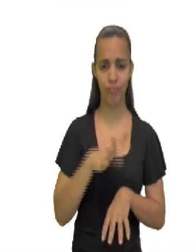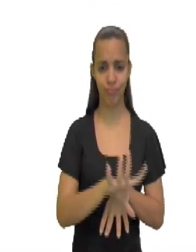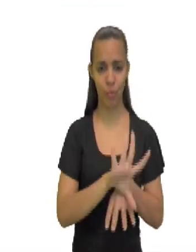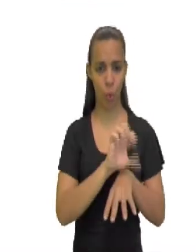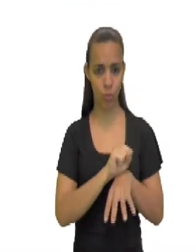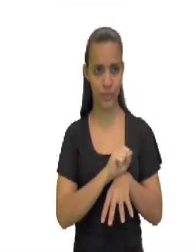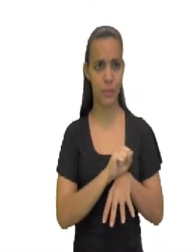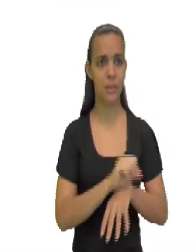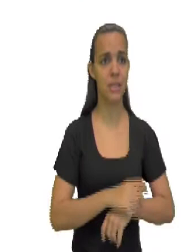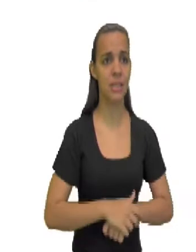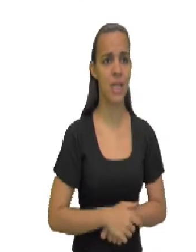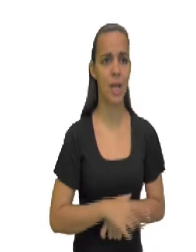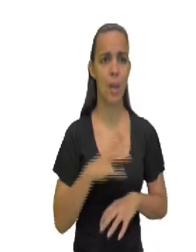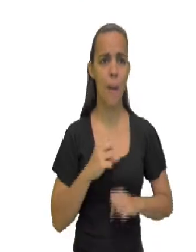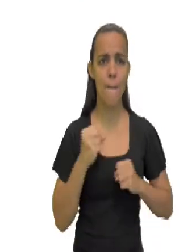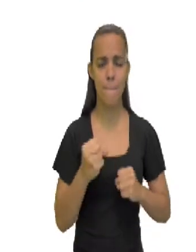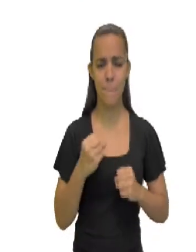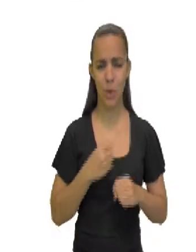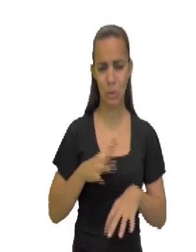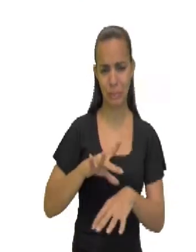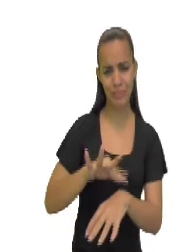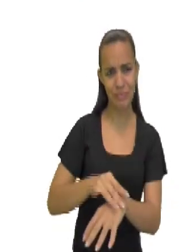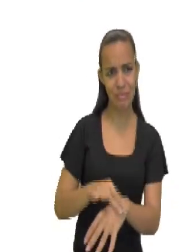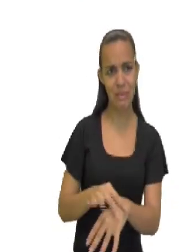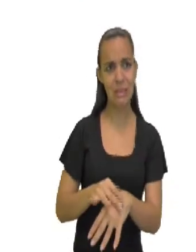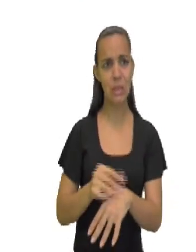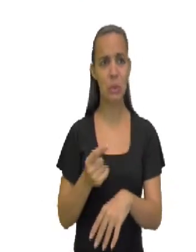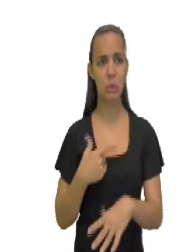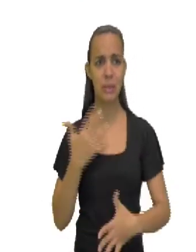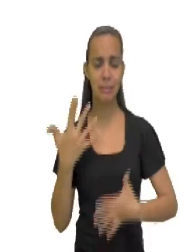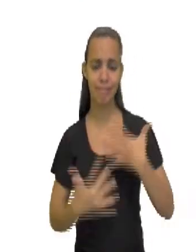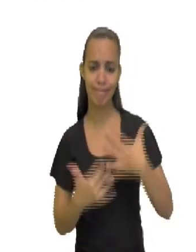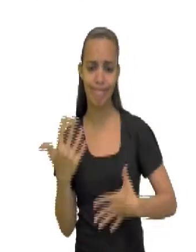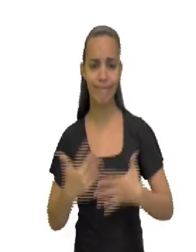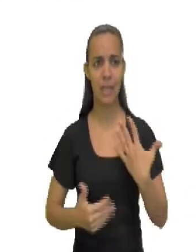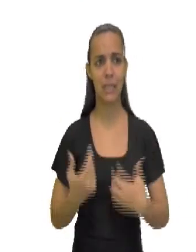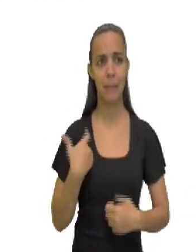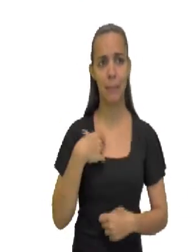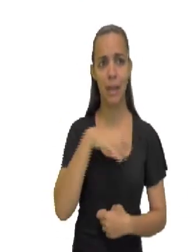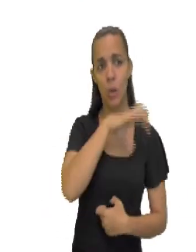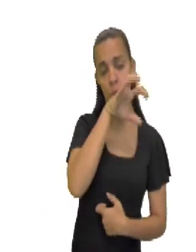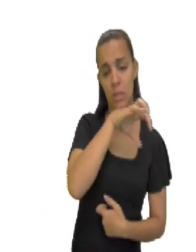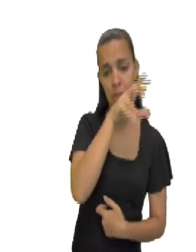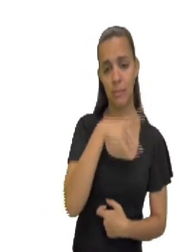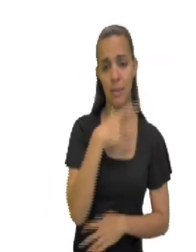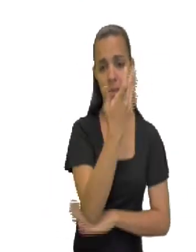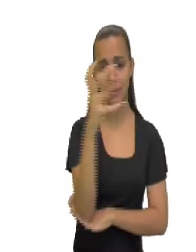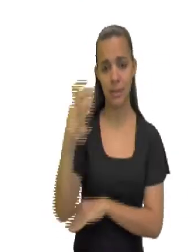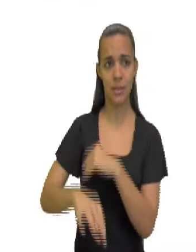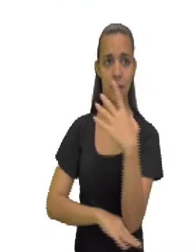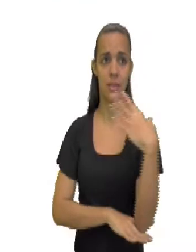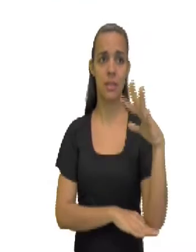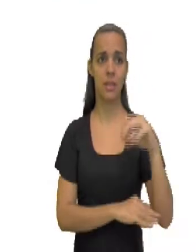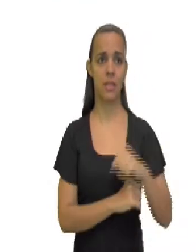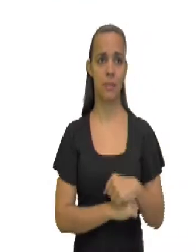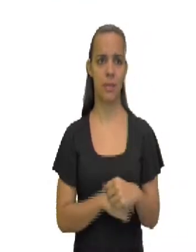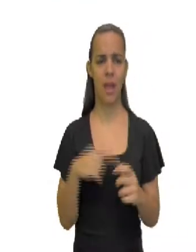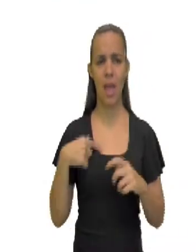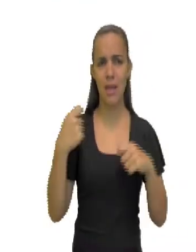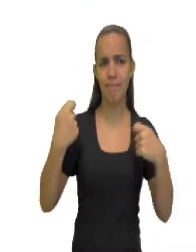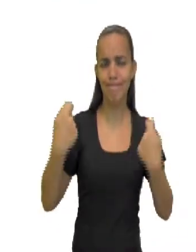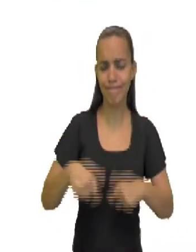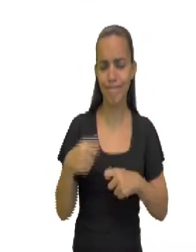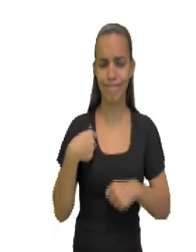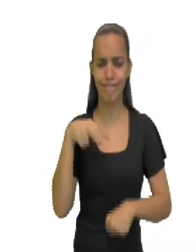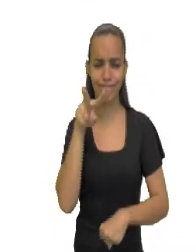causar doenças e prejudicar animais e plantas. Assim, é preciso preservar